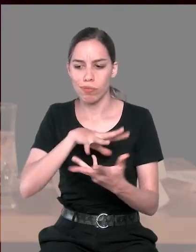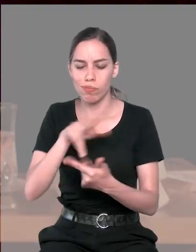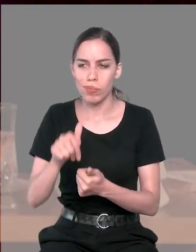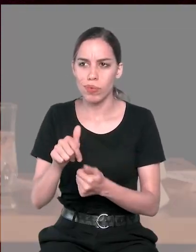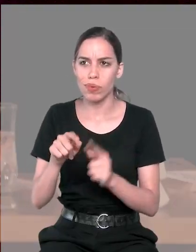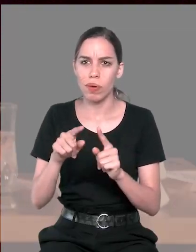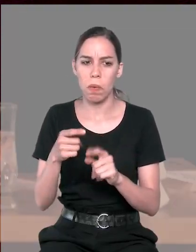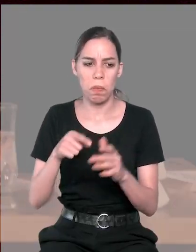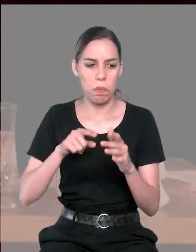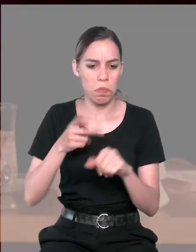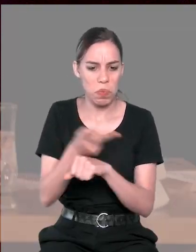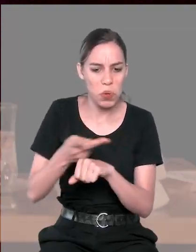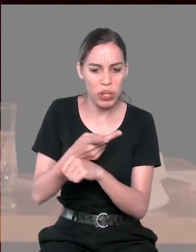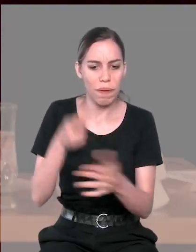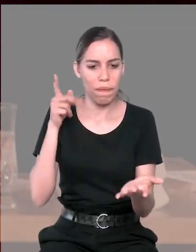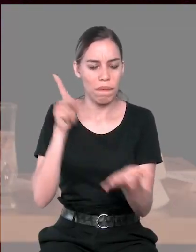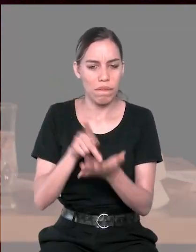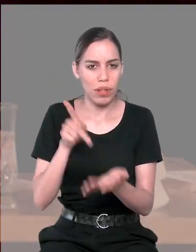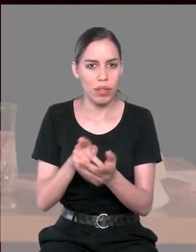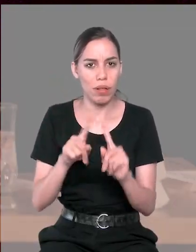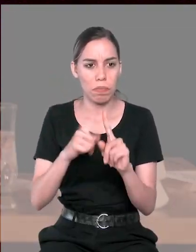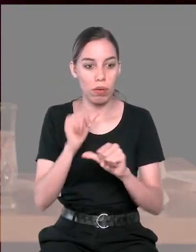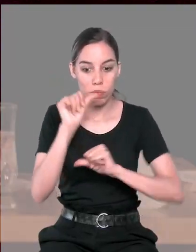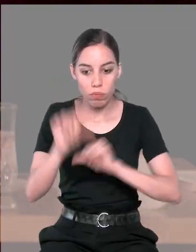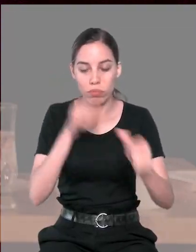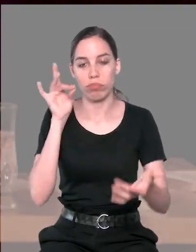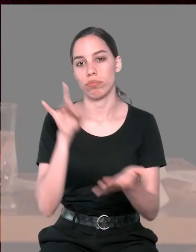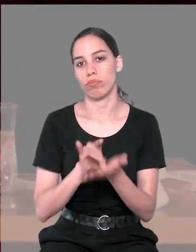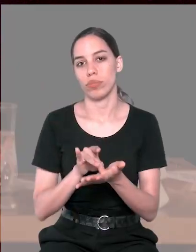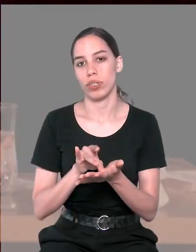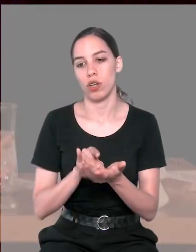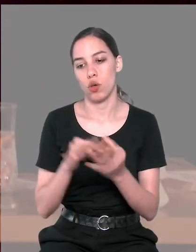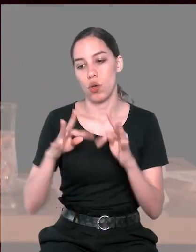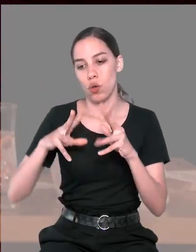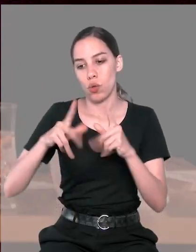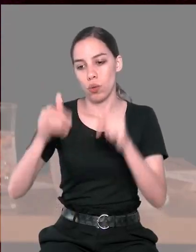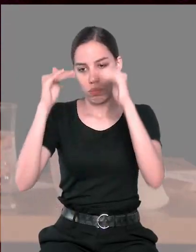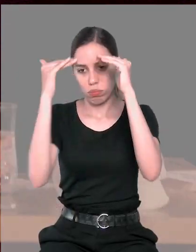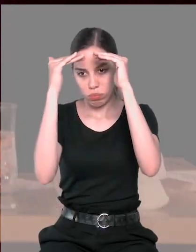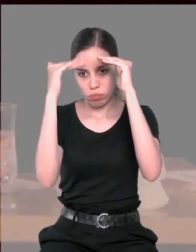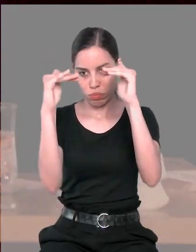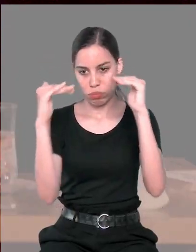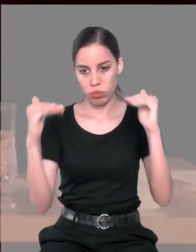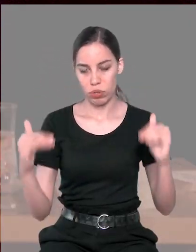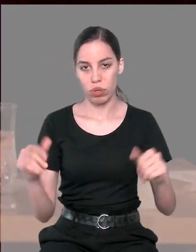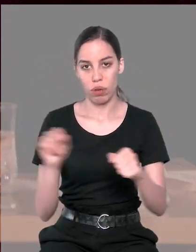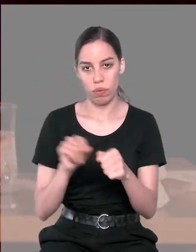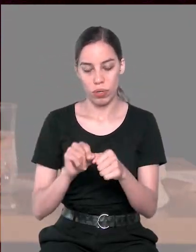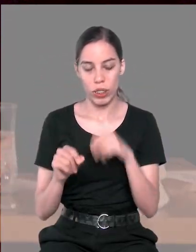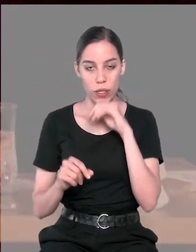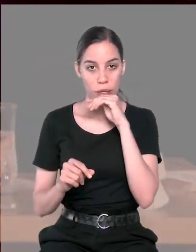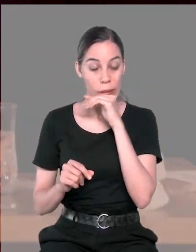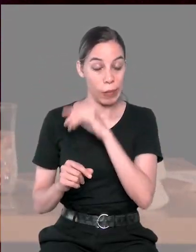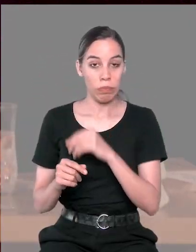mais a busca do verdadeiro, mas a modificação do real. Tudo subordinado ao fazer. E